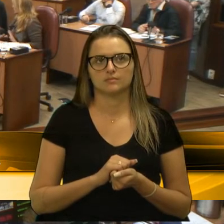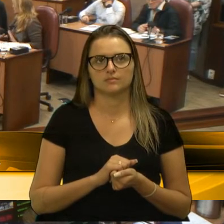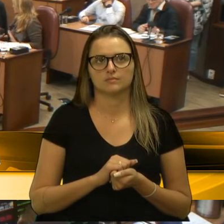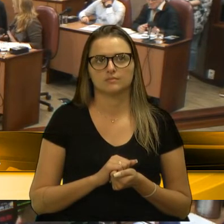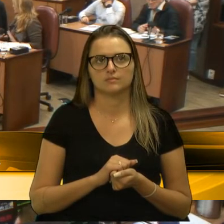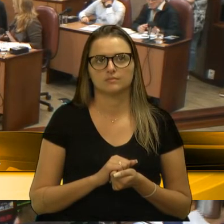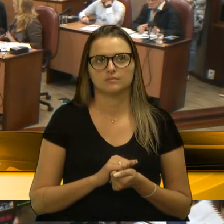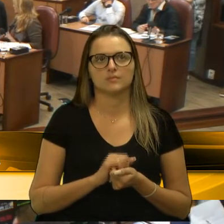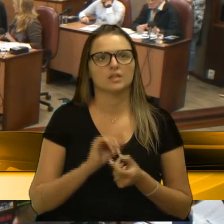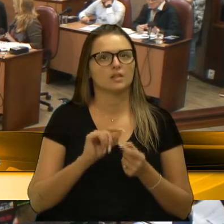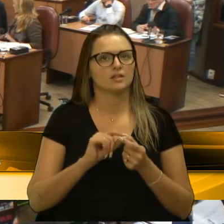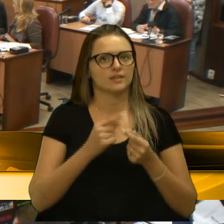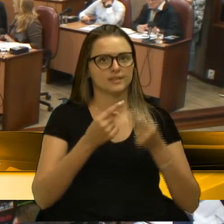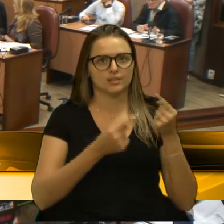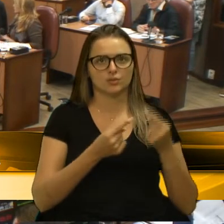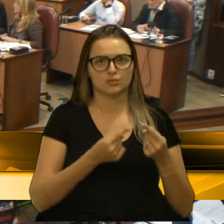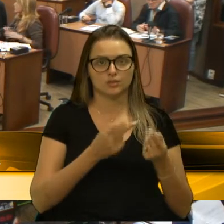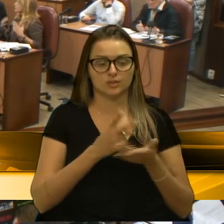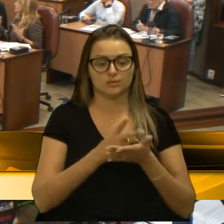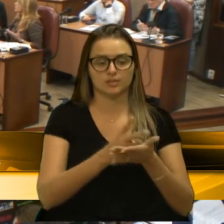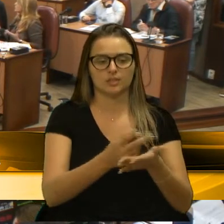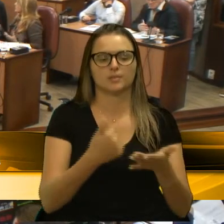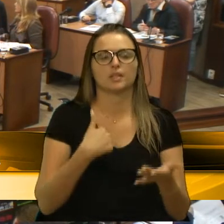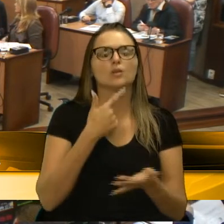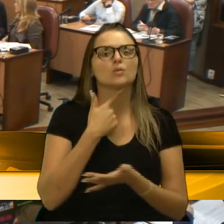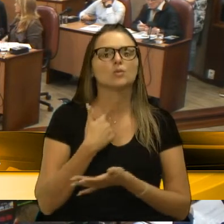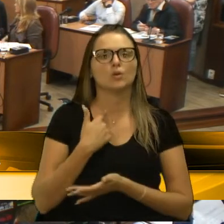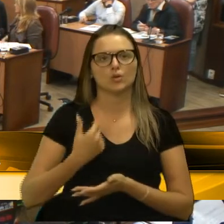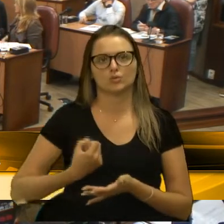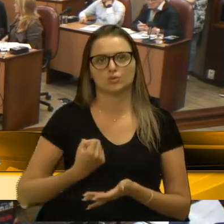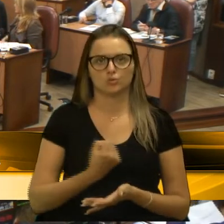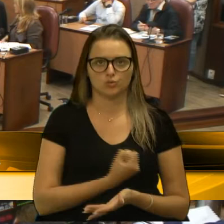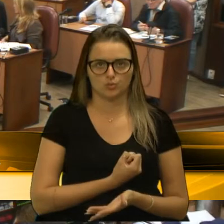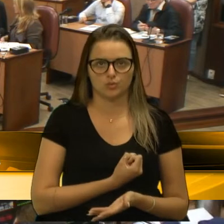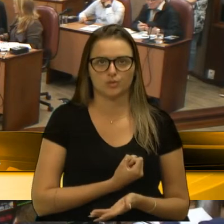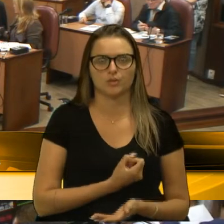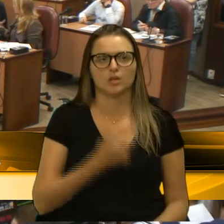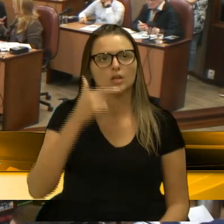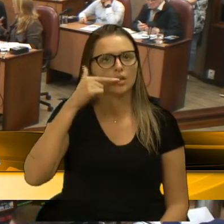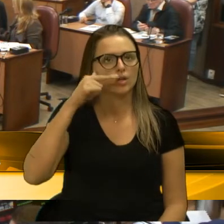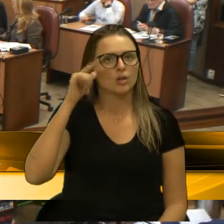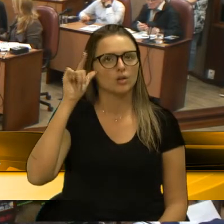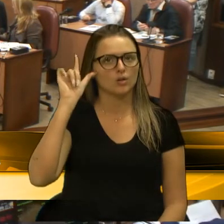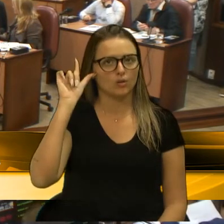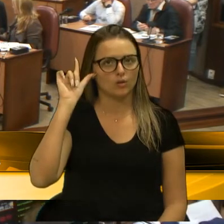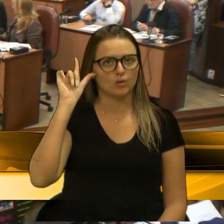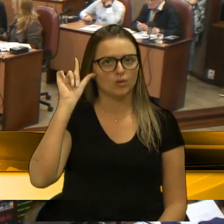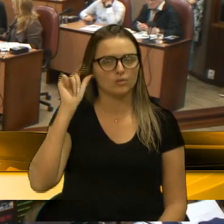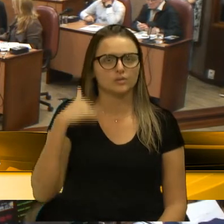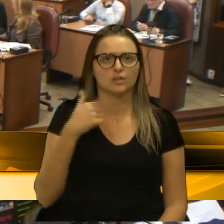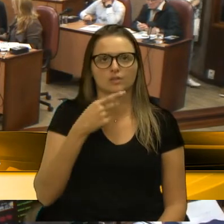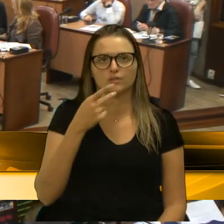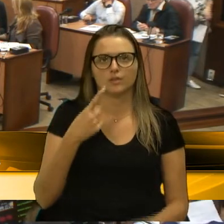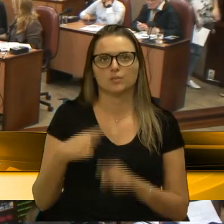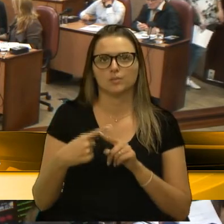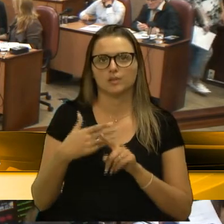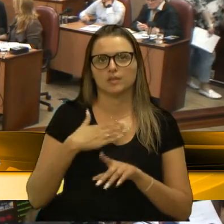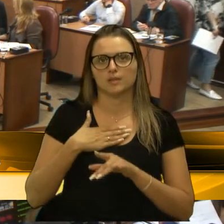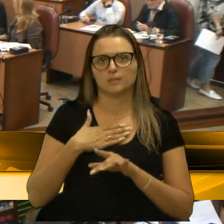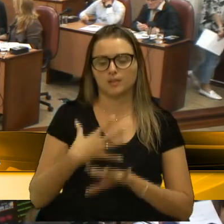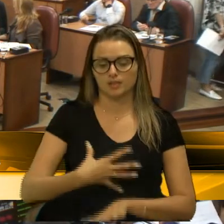permanentemente se fazer essa discussão, mas trazer números, eu gosto muito de números. E ontem, falo de ontem porque as minhas filhas trouxeram